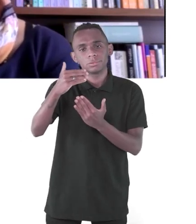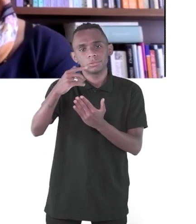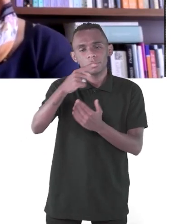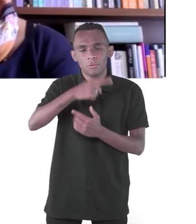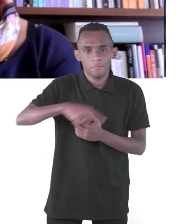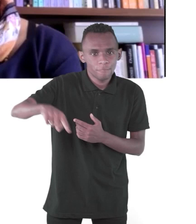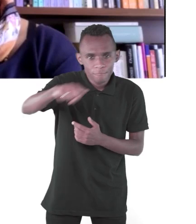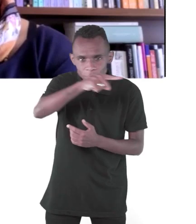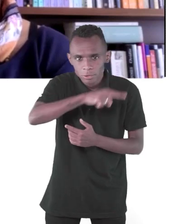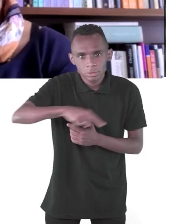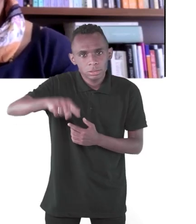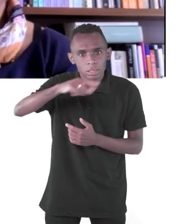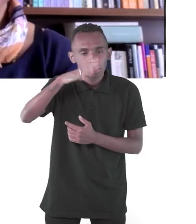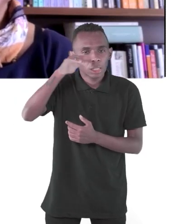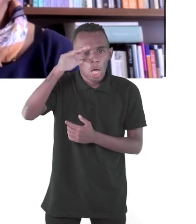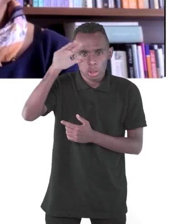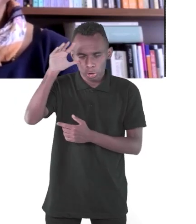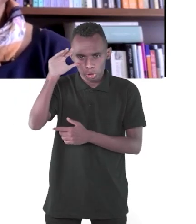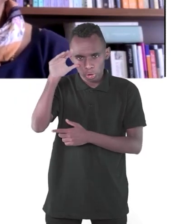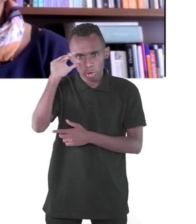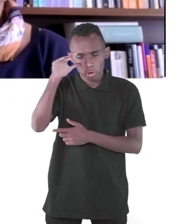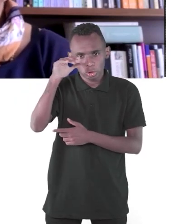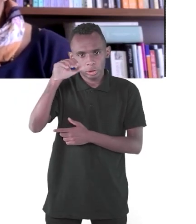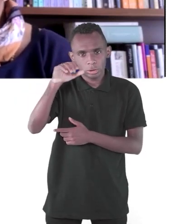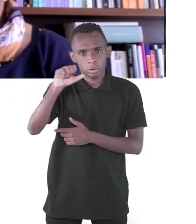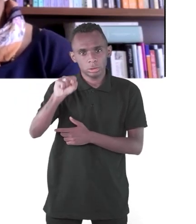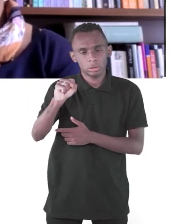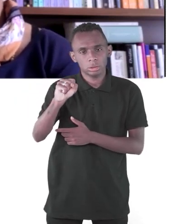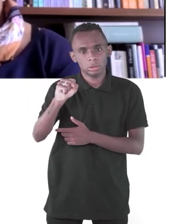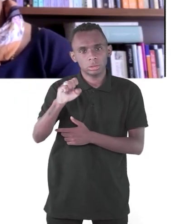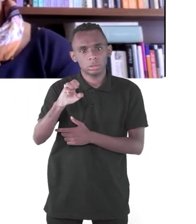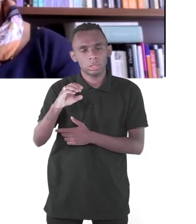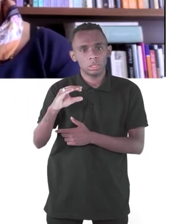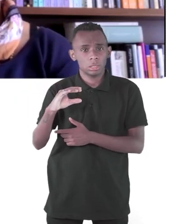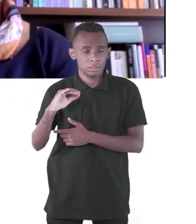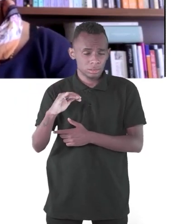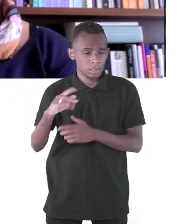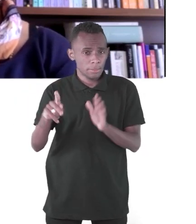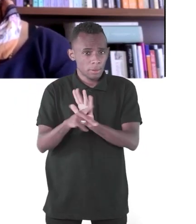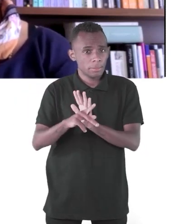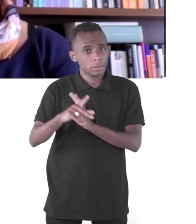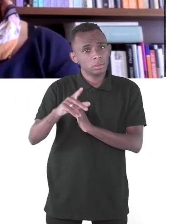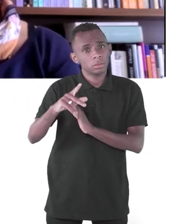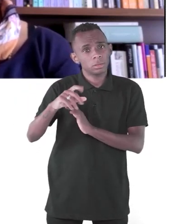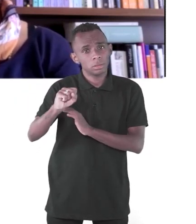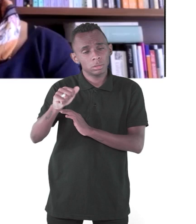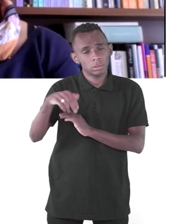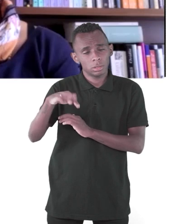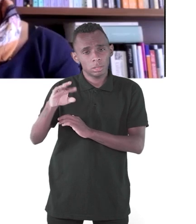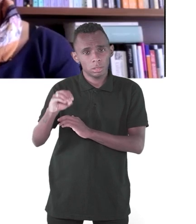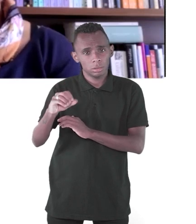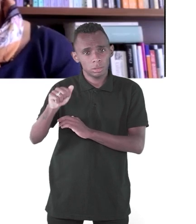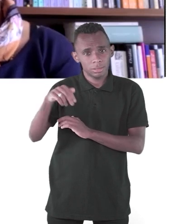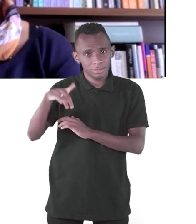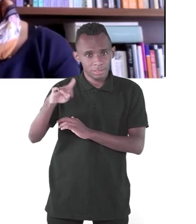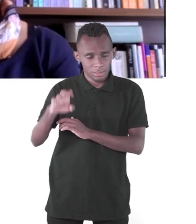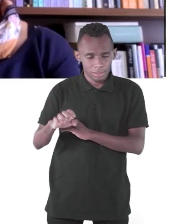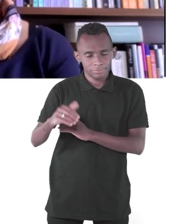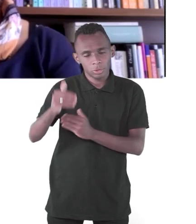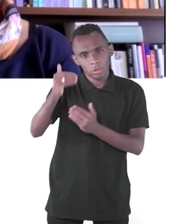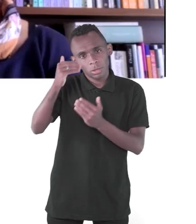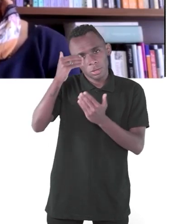a vocês, ouvintes, assistentes, espectadores aí do Sesc Santo André, muito obrigado pela